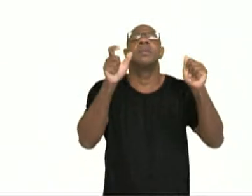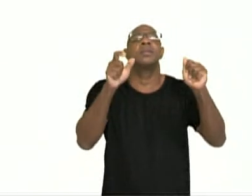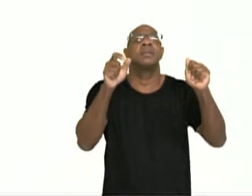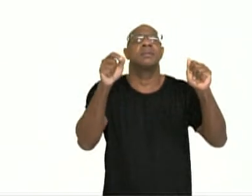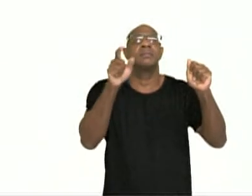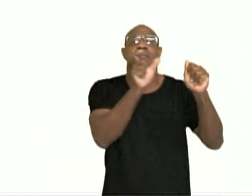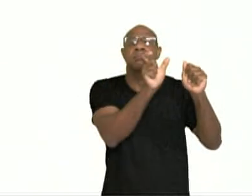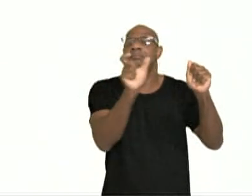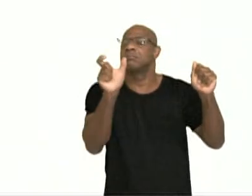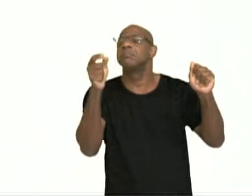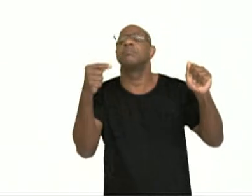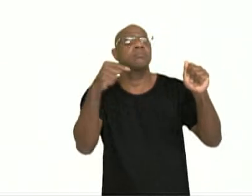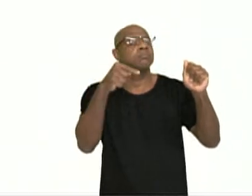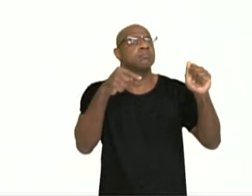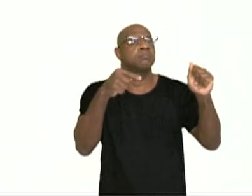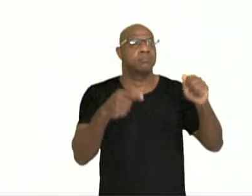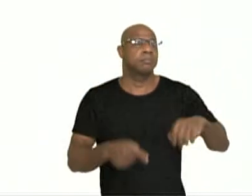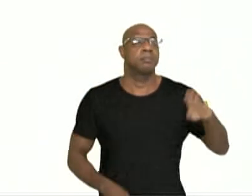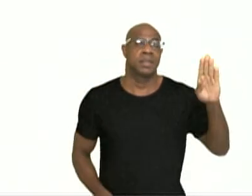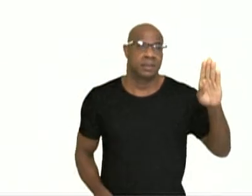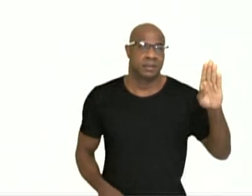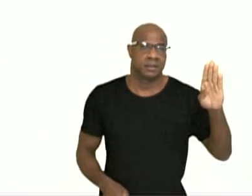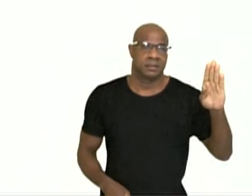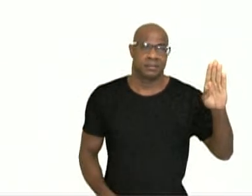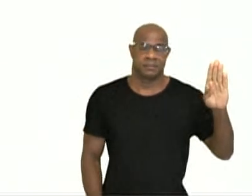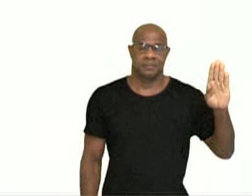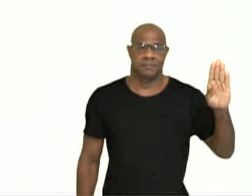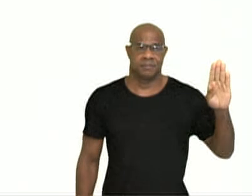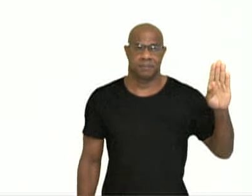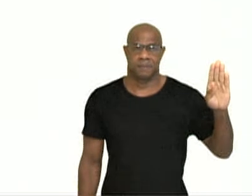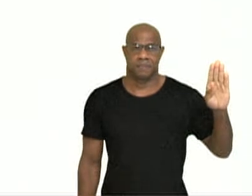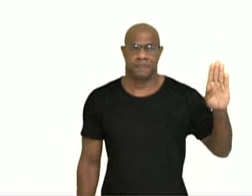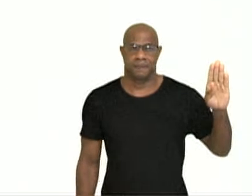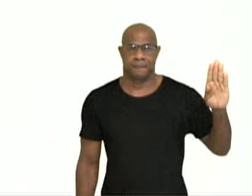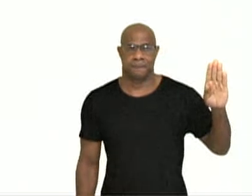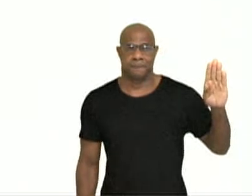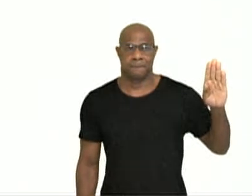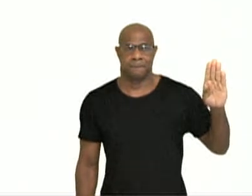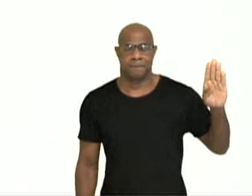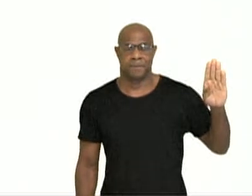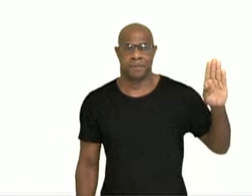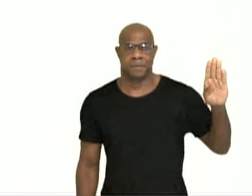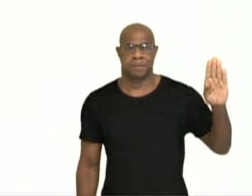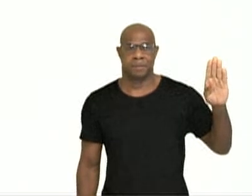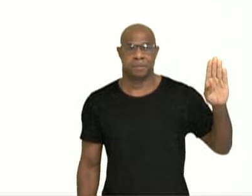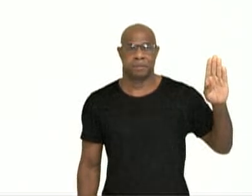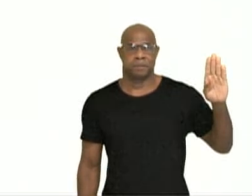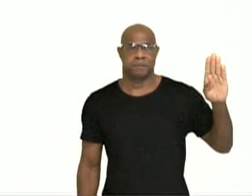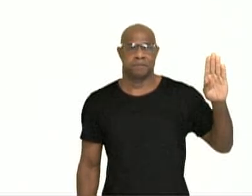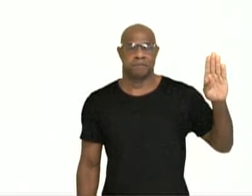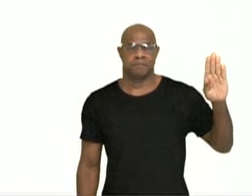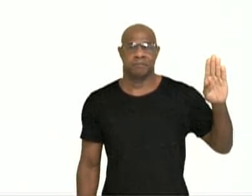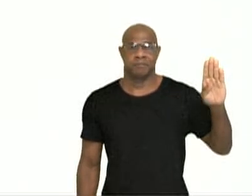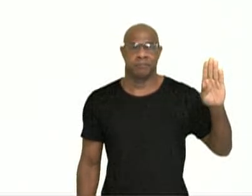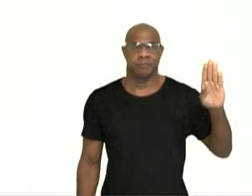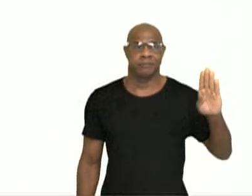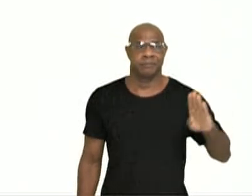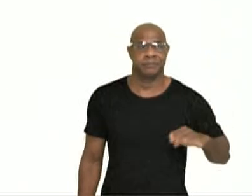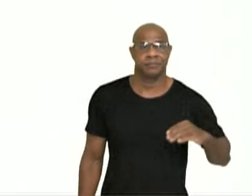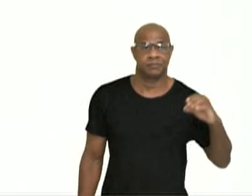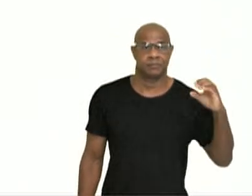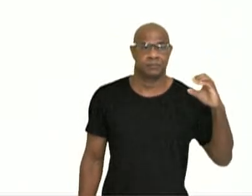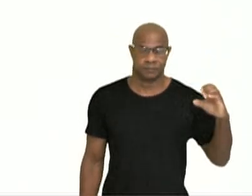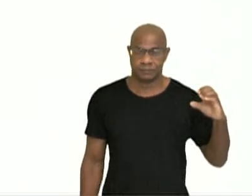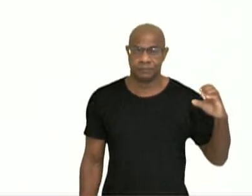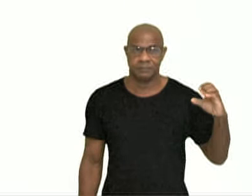que é isso, será? B. Children who are born to the same mother at the same time.